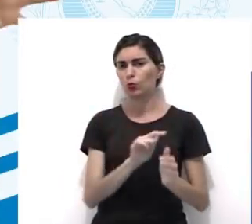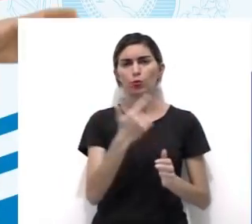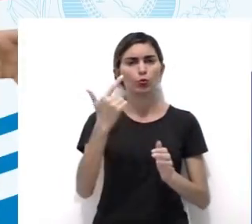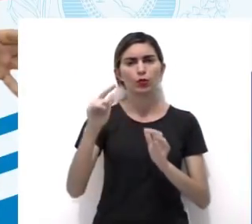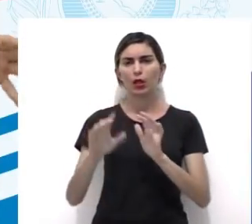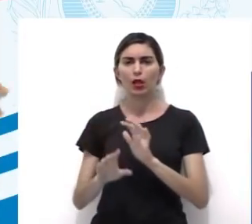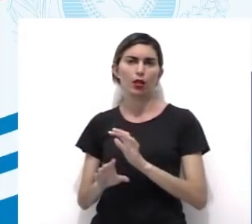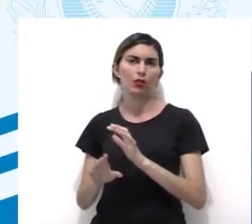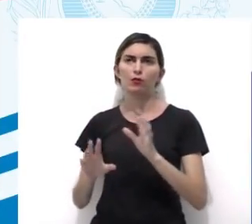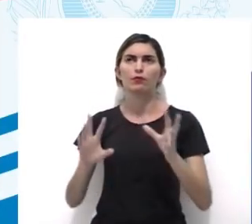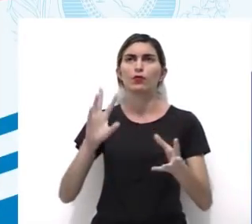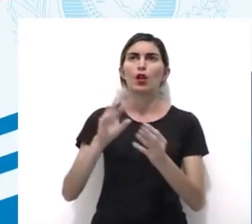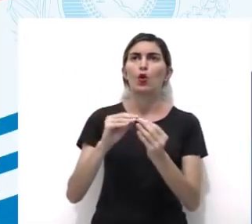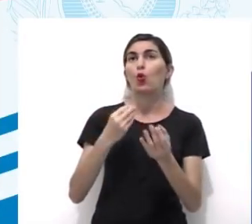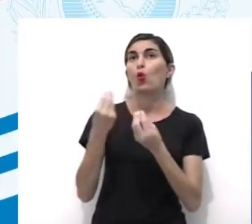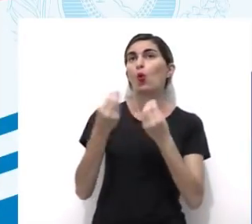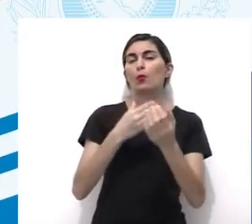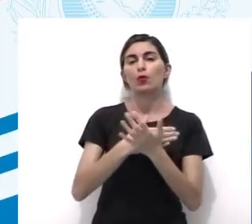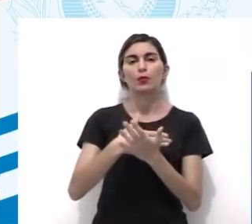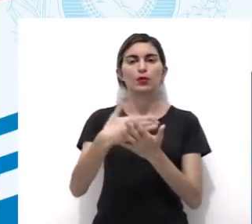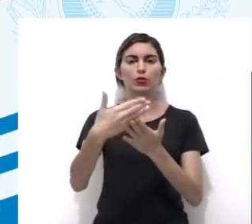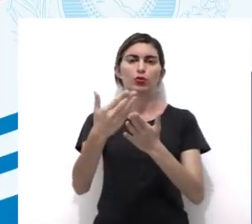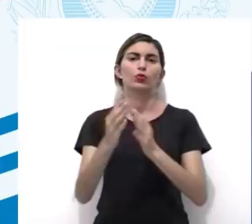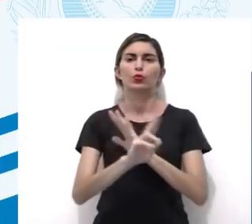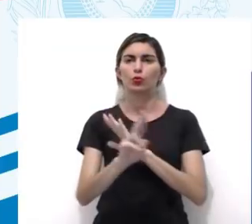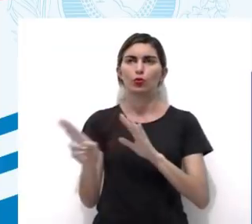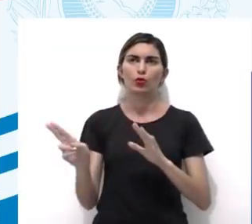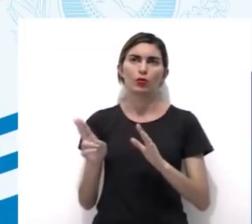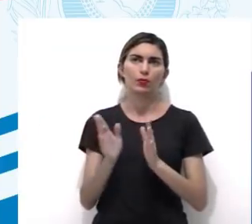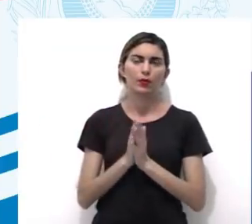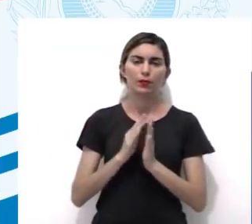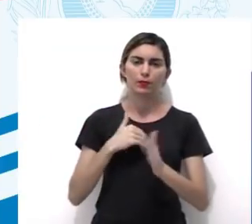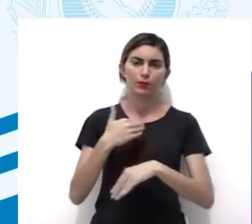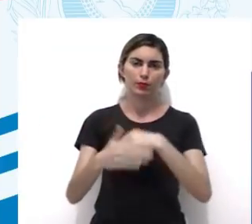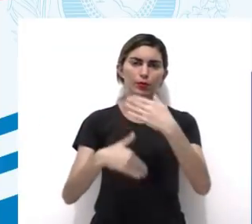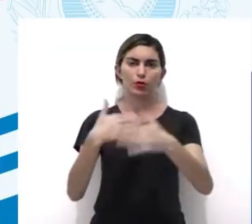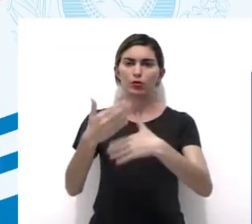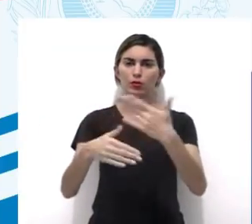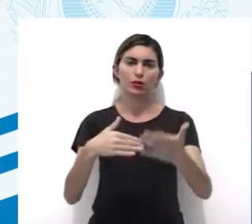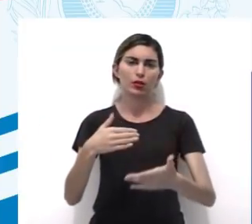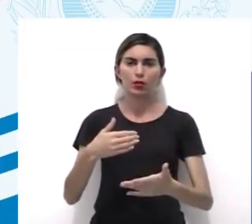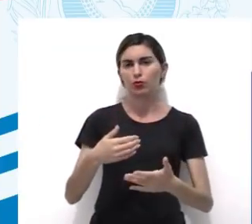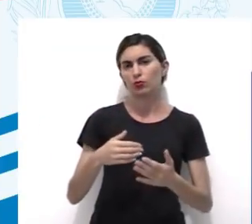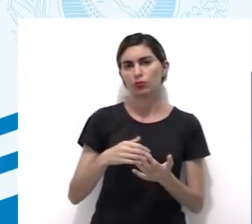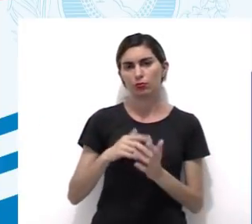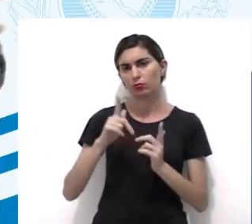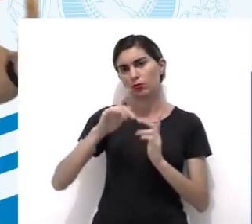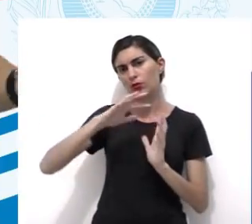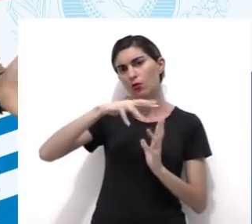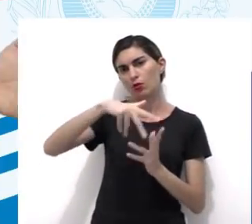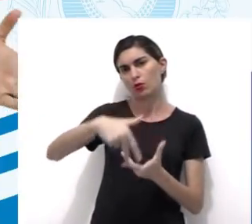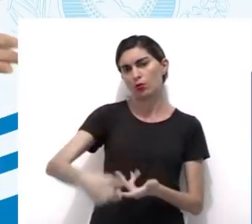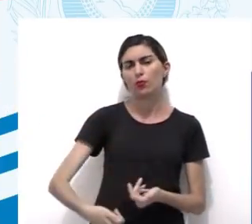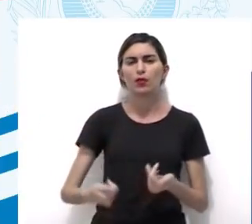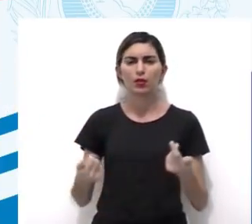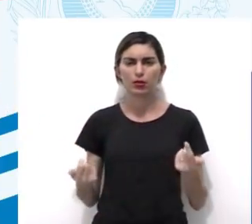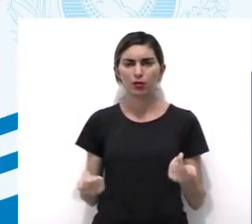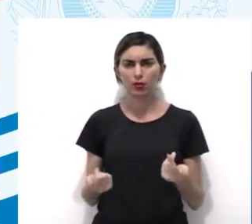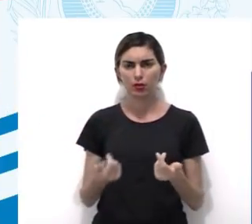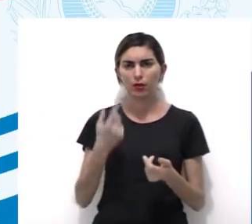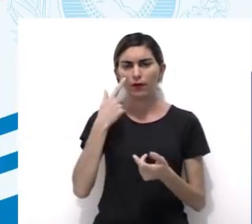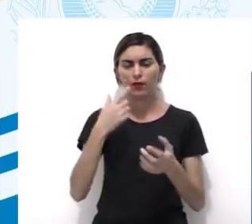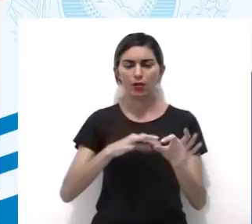existe consenso sobre a origem desse termo globalização, do processo da globalização. O termo em si só veio a